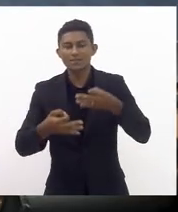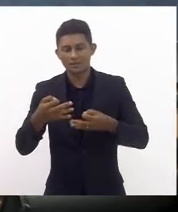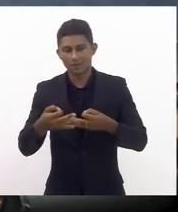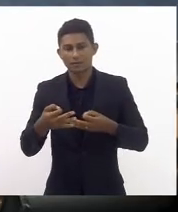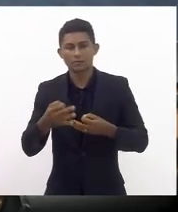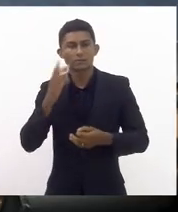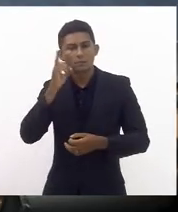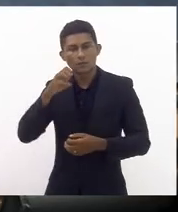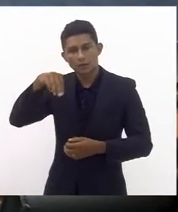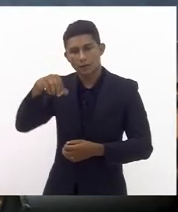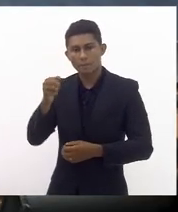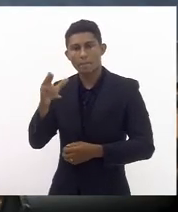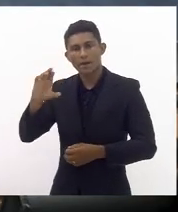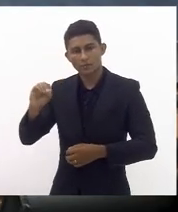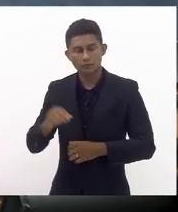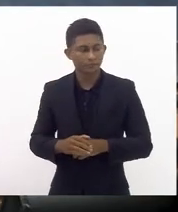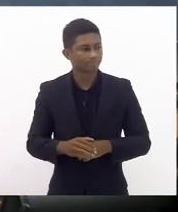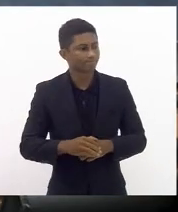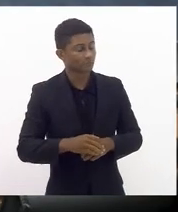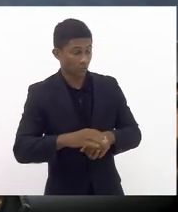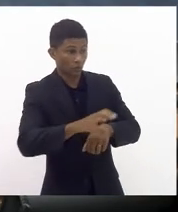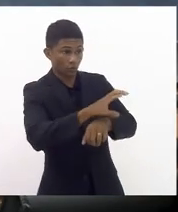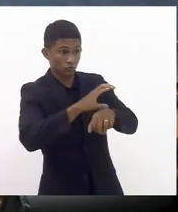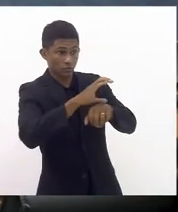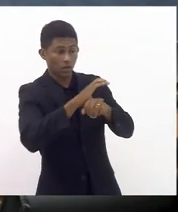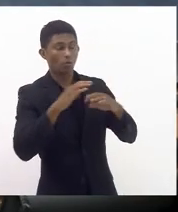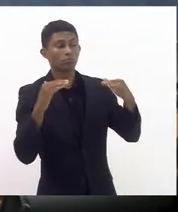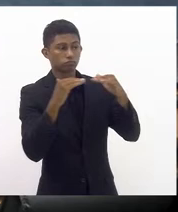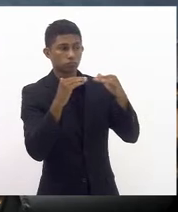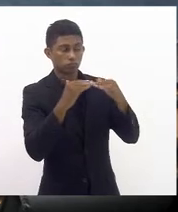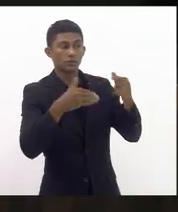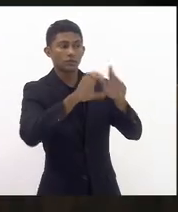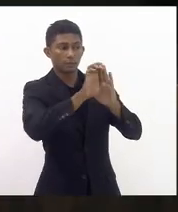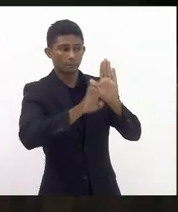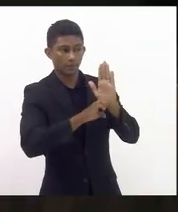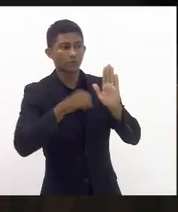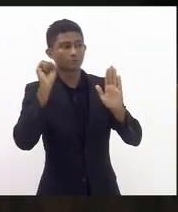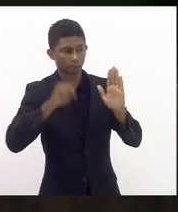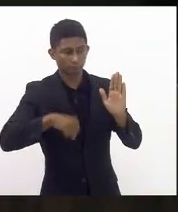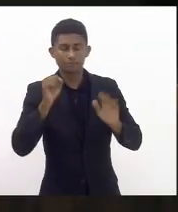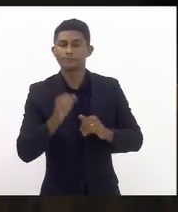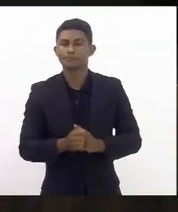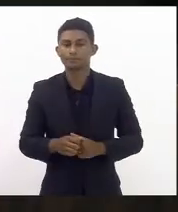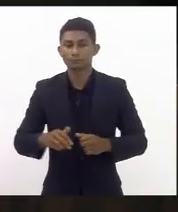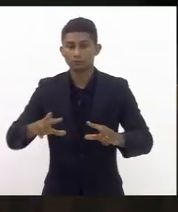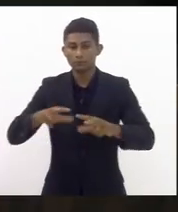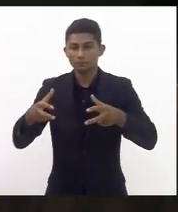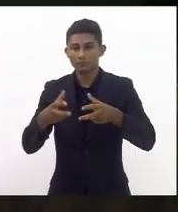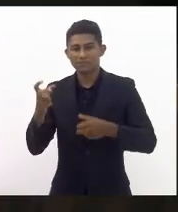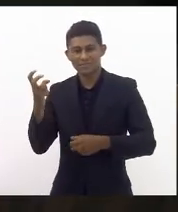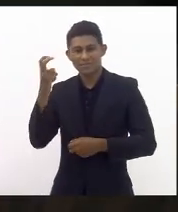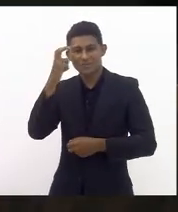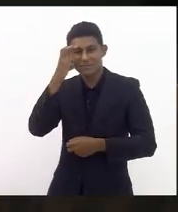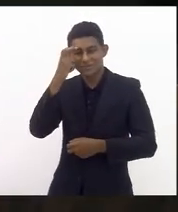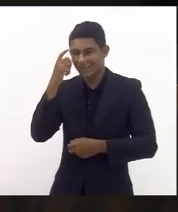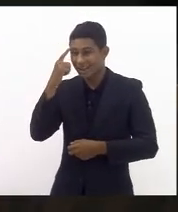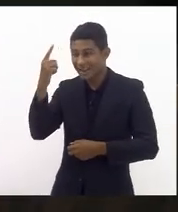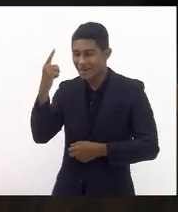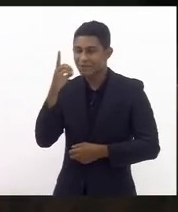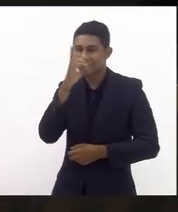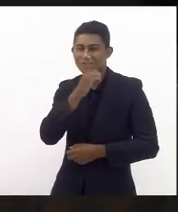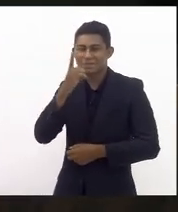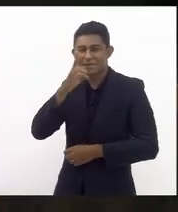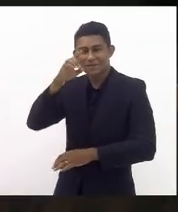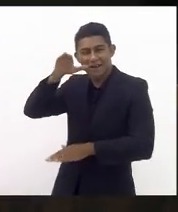Pacheco. Parecer pela constitucionalidade com emenda. Pela Comissão de Cultura, relembrando as velhas tardes de